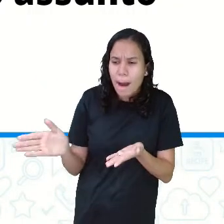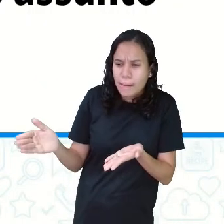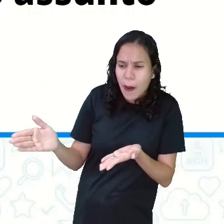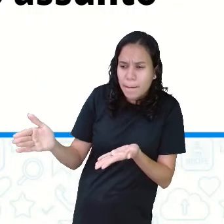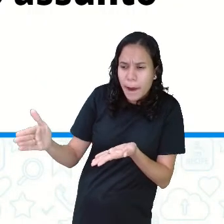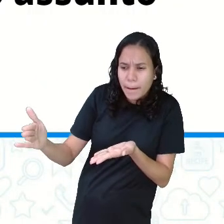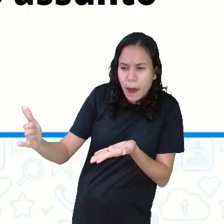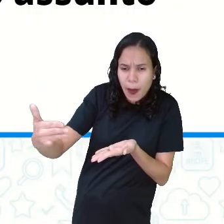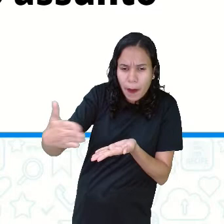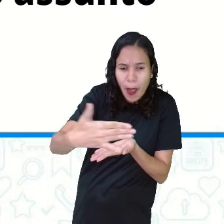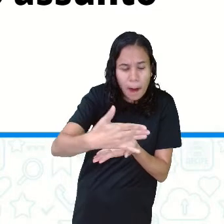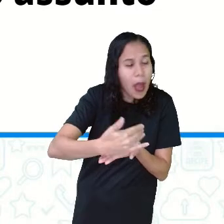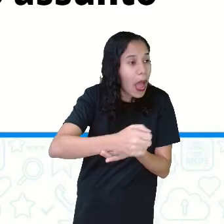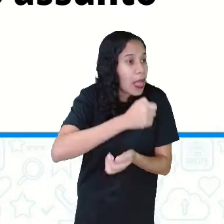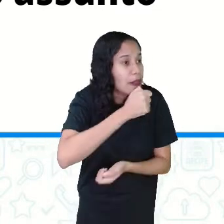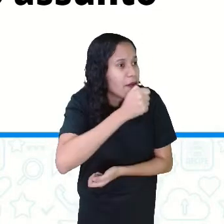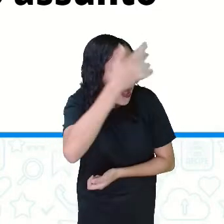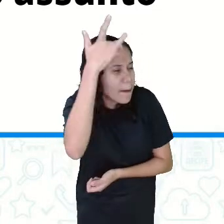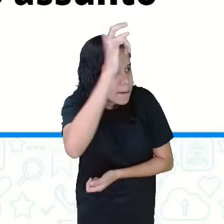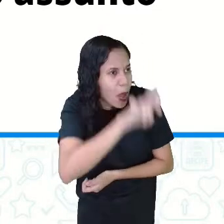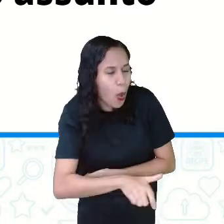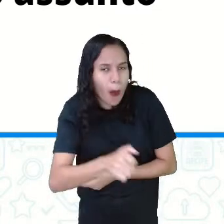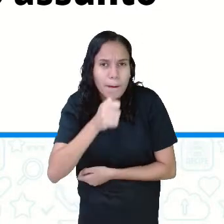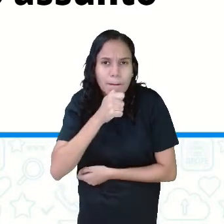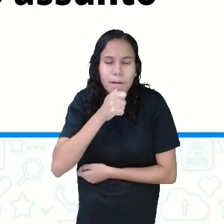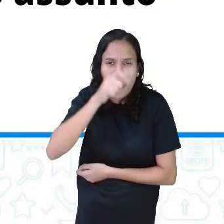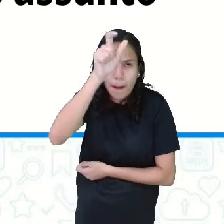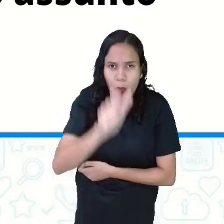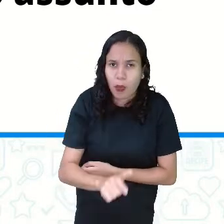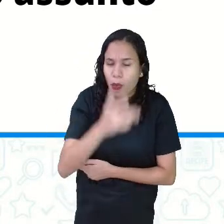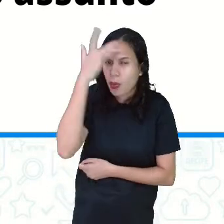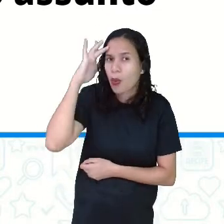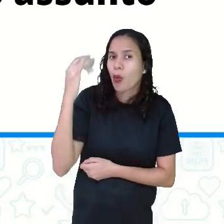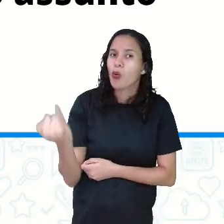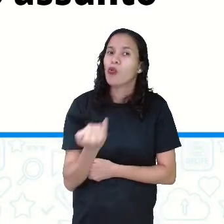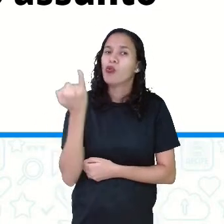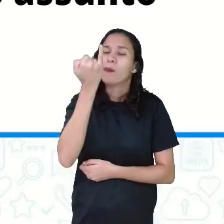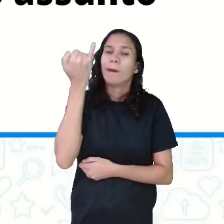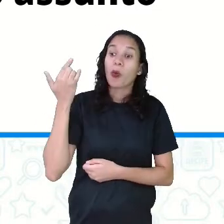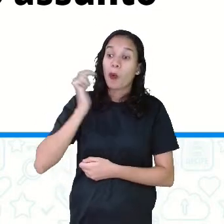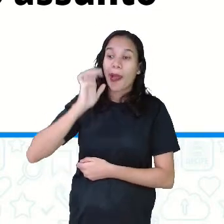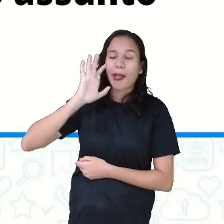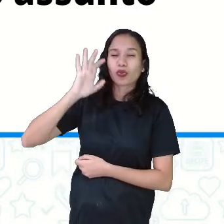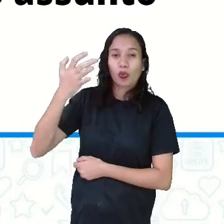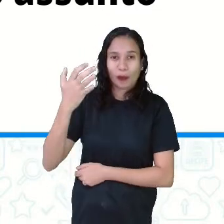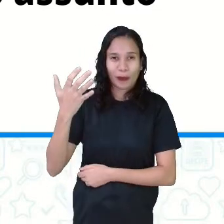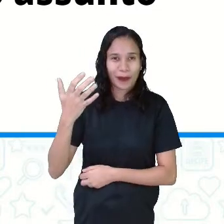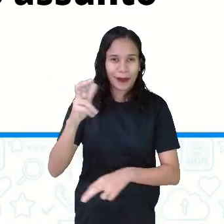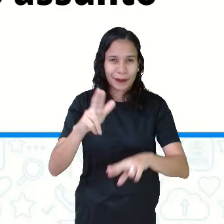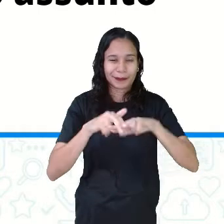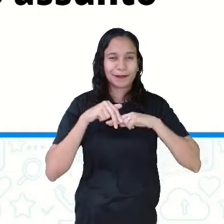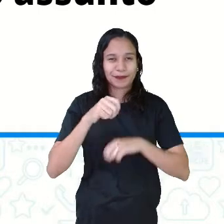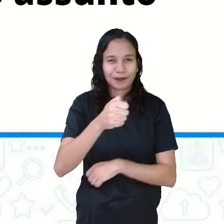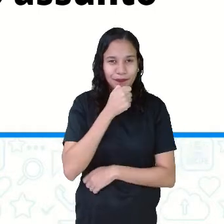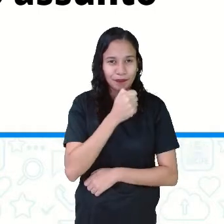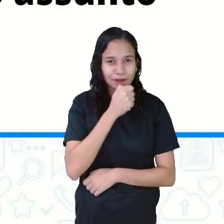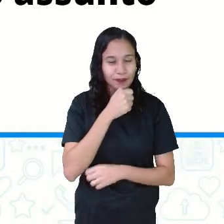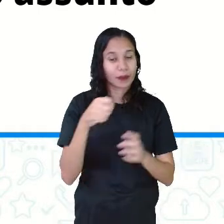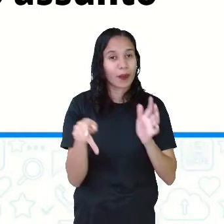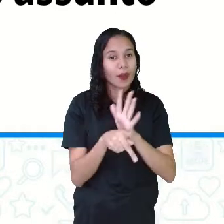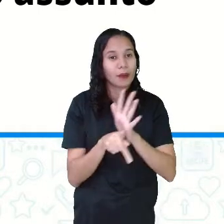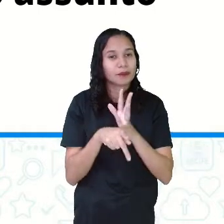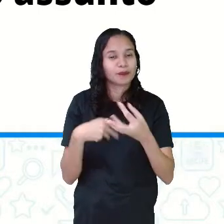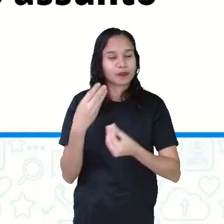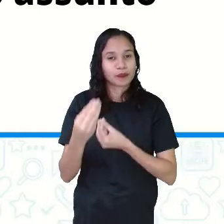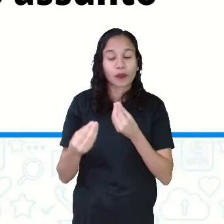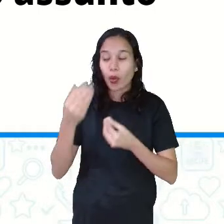dados, entrevista pessoas, quando fala irrelevantes, são pessoas importantes para aquele caso ali. Então, o repórter, o jornalista, ele vai